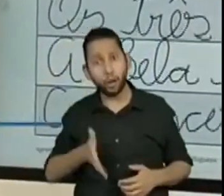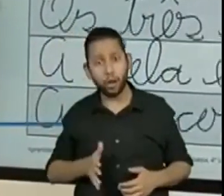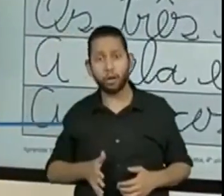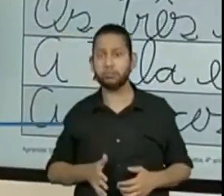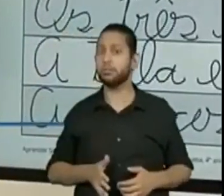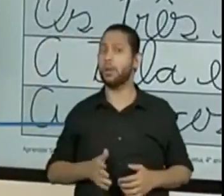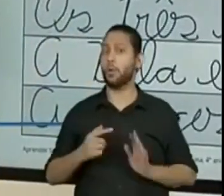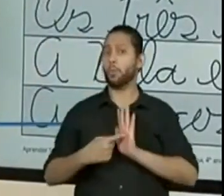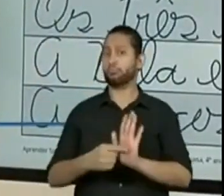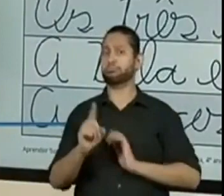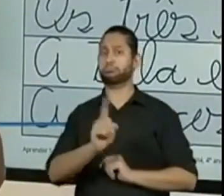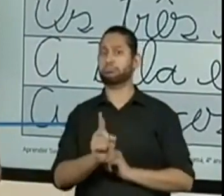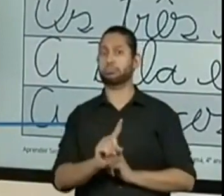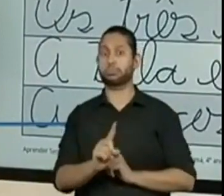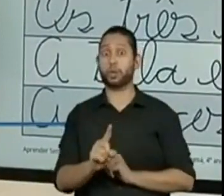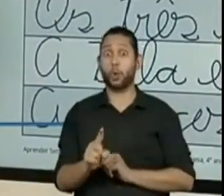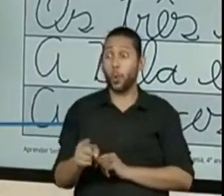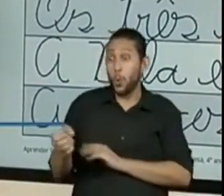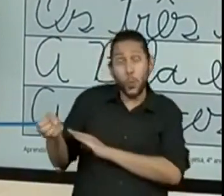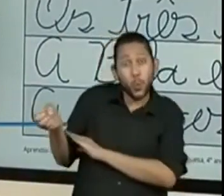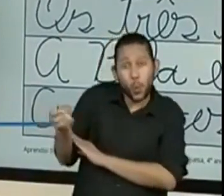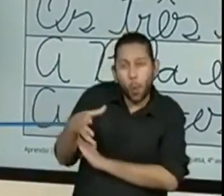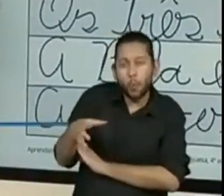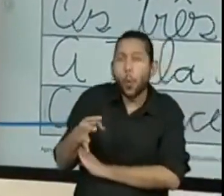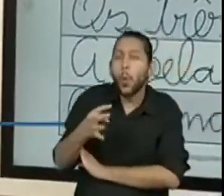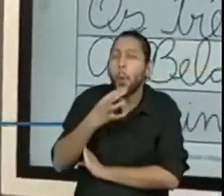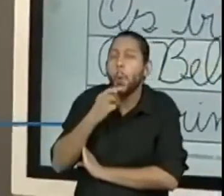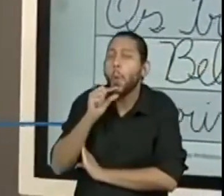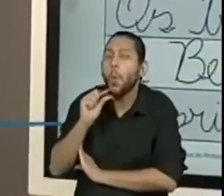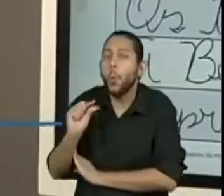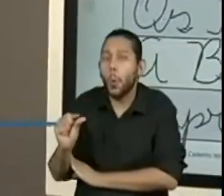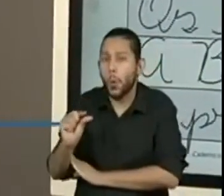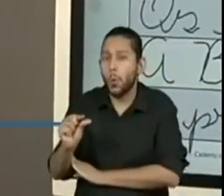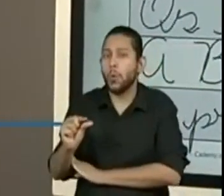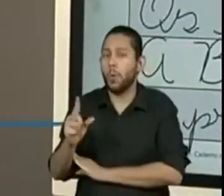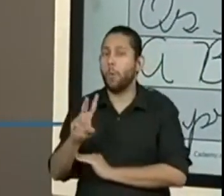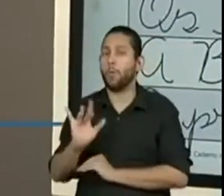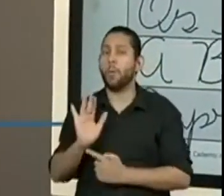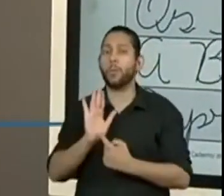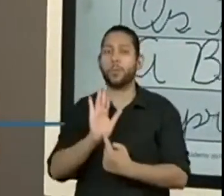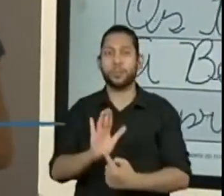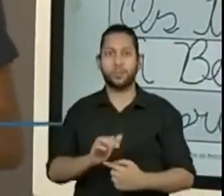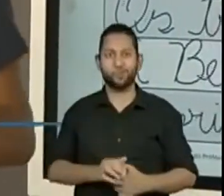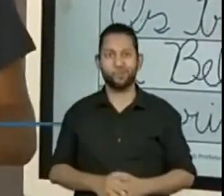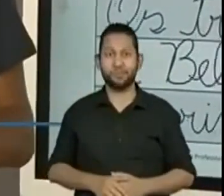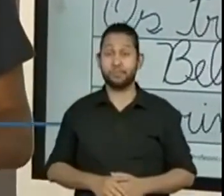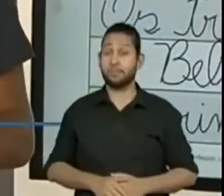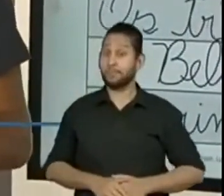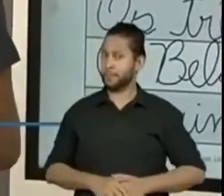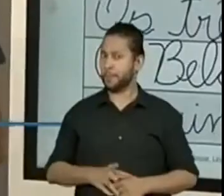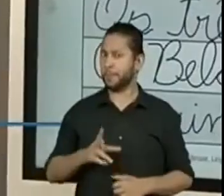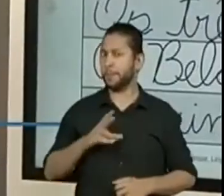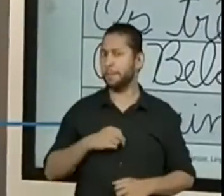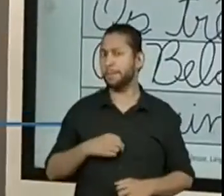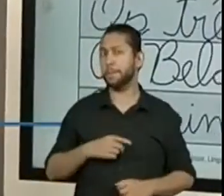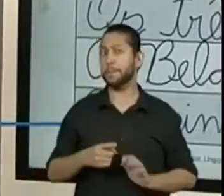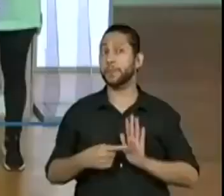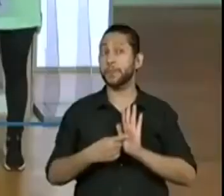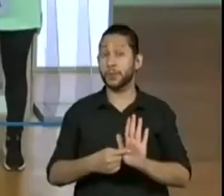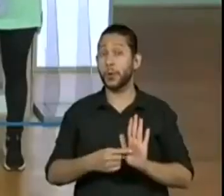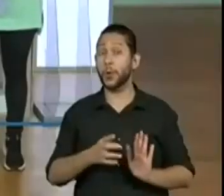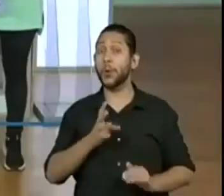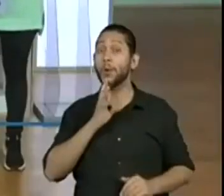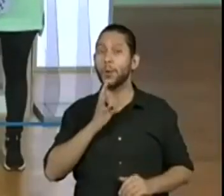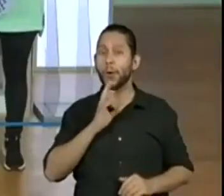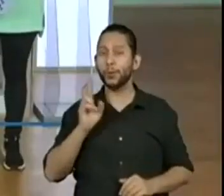Amanhã, legal. por exemplo, nós vamos conhecer um conto que fala de fiandeiras. Será que eles sabem? Alguém